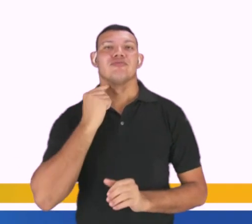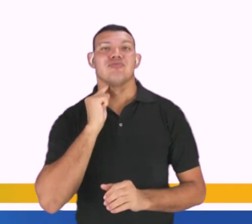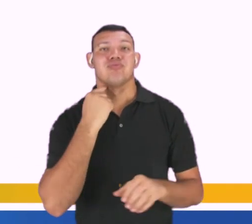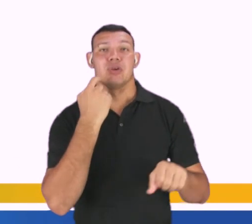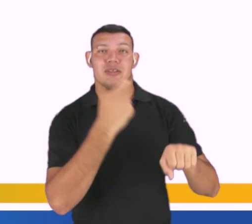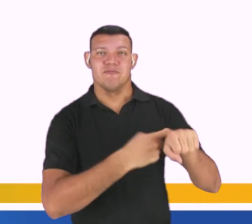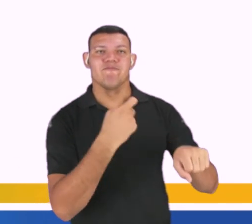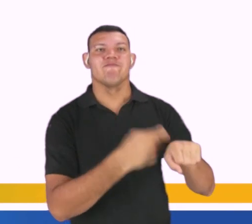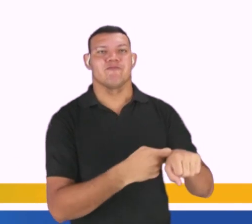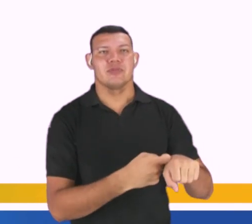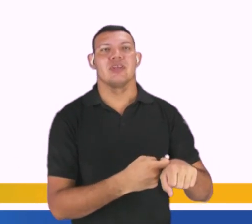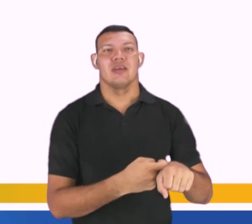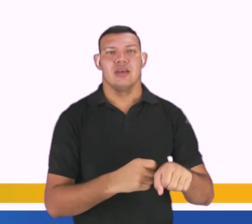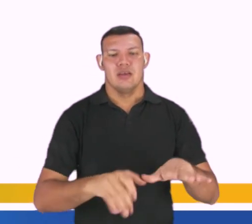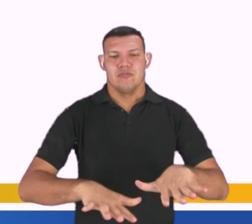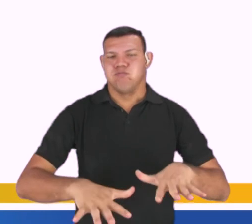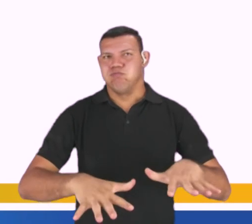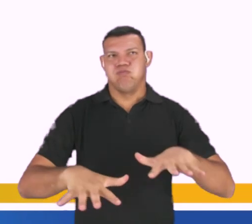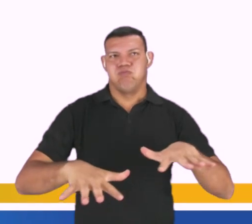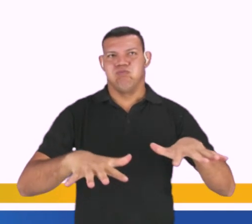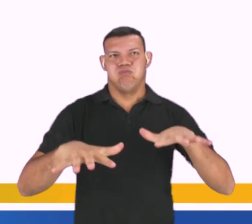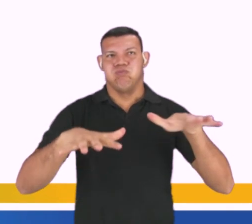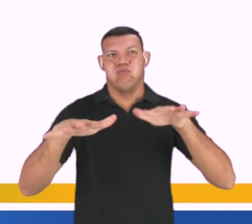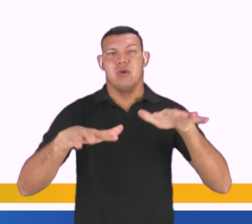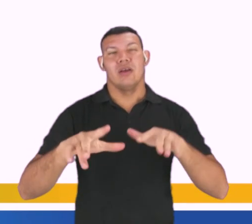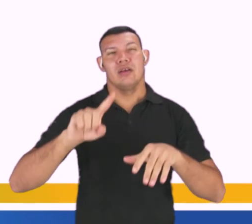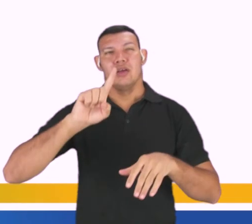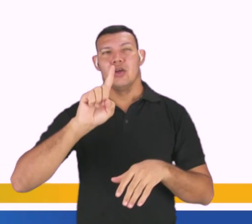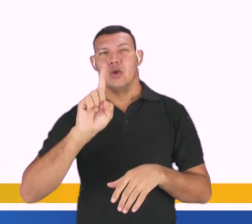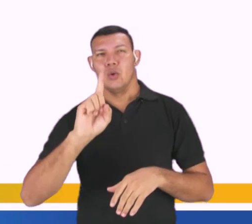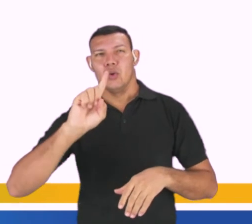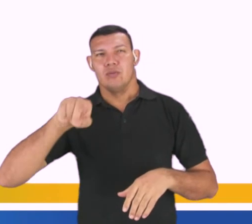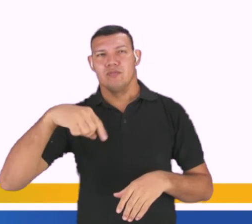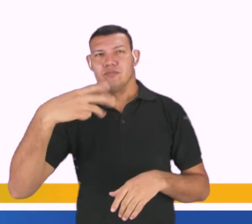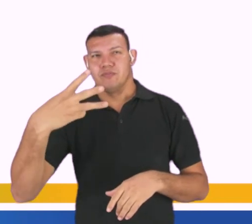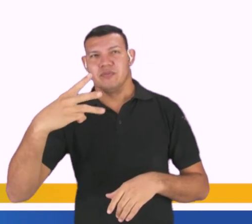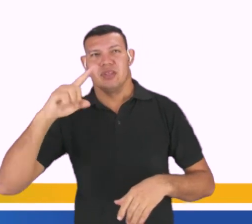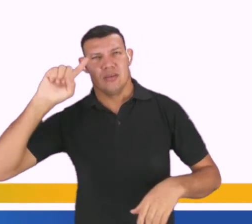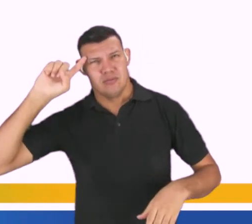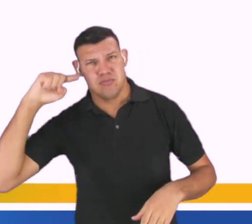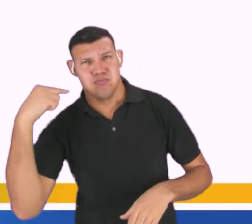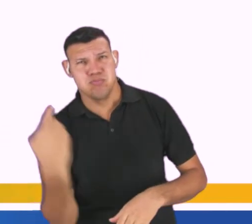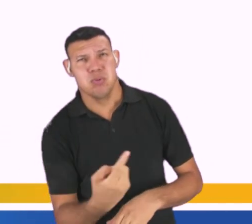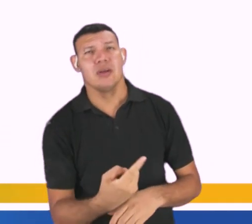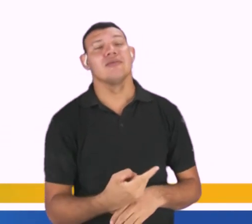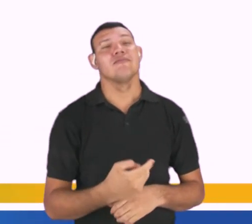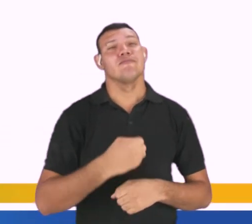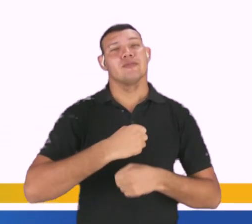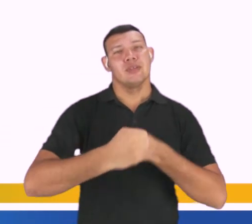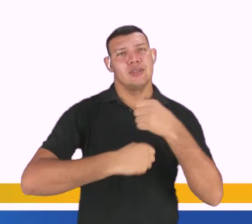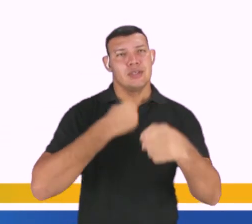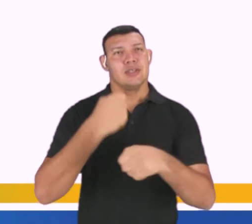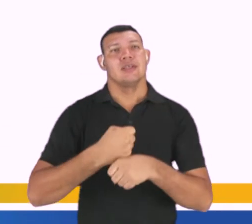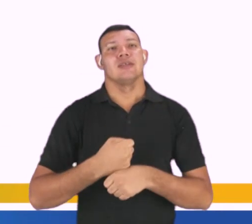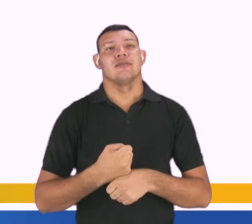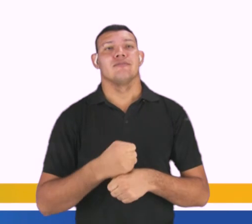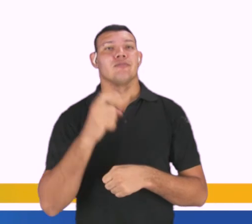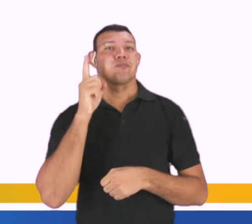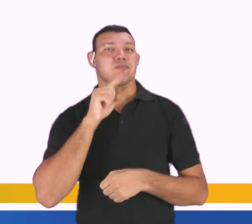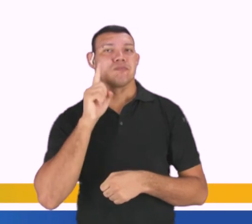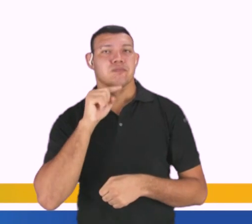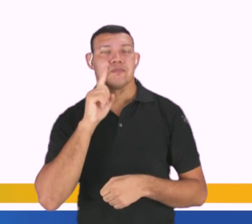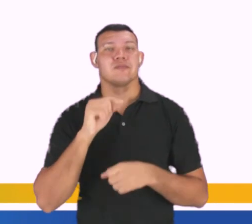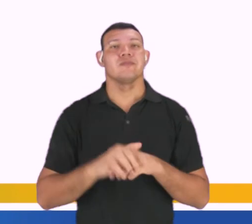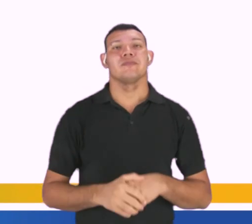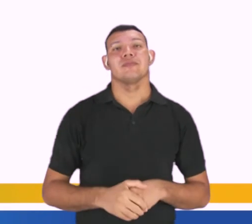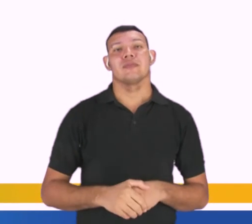as expectativas são de que até 2025 chegue a 2,2 bilhões de toneladas por ano. Estados Unidos, Nova